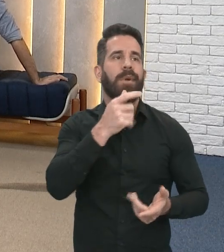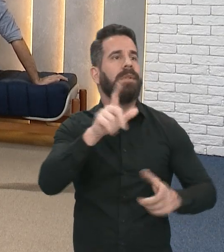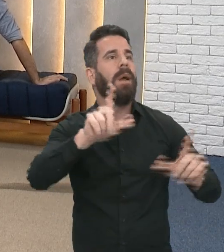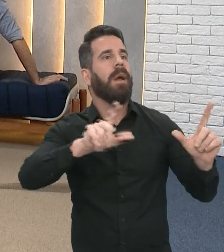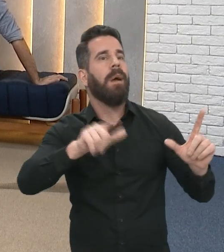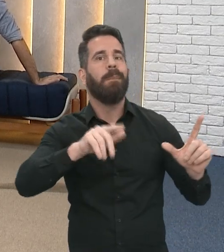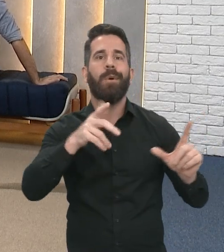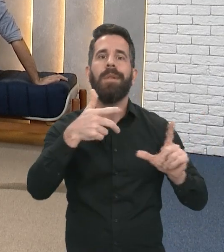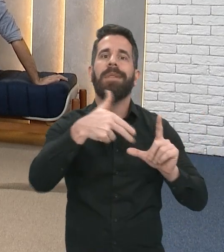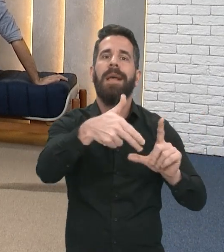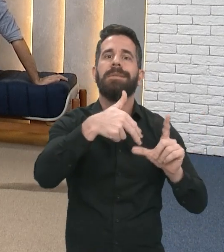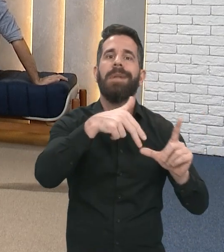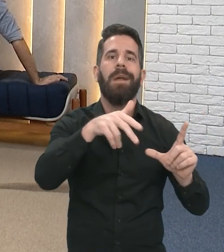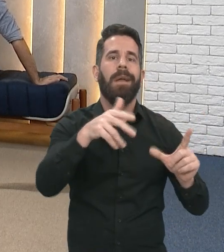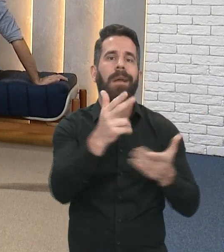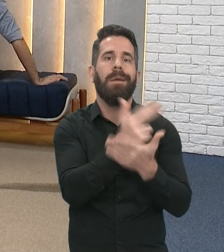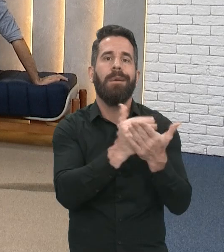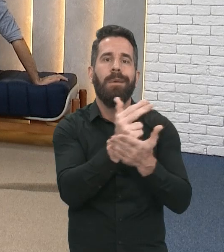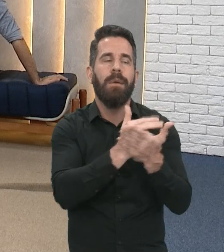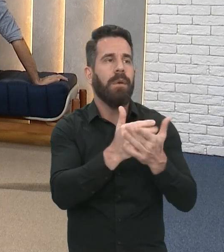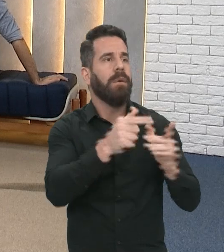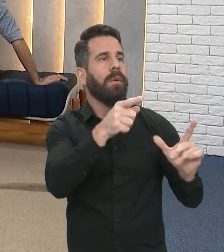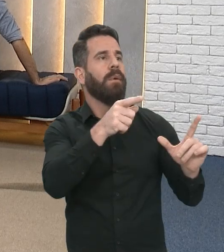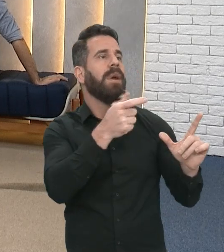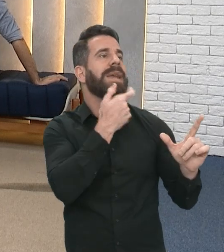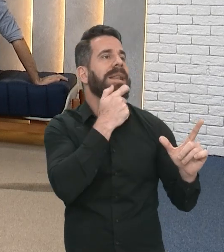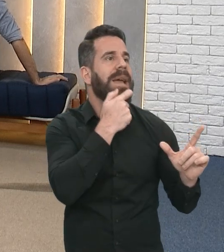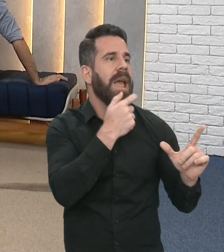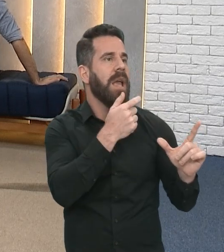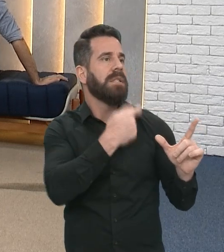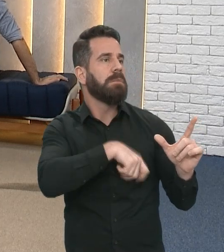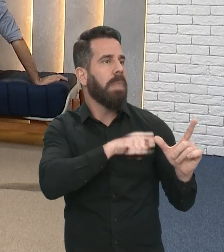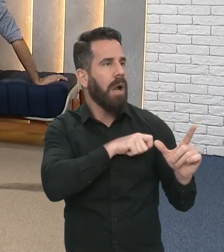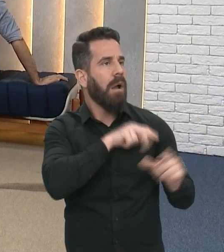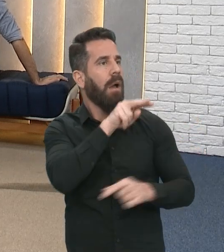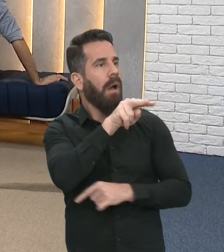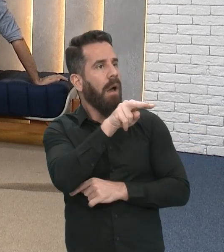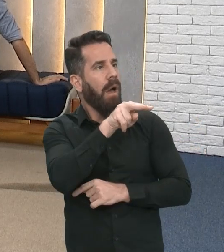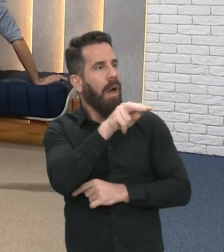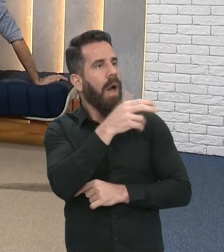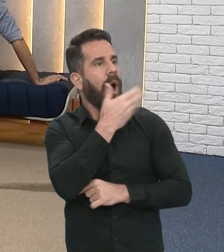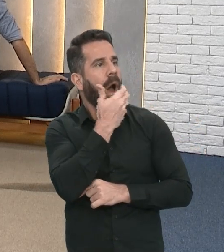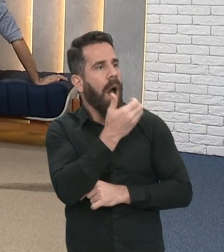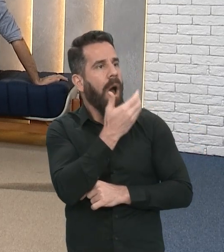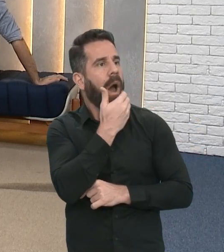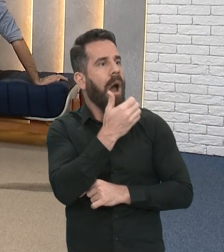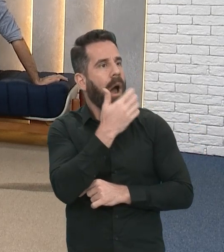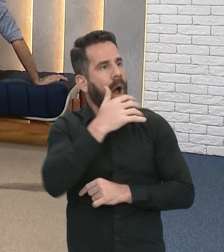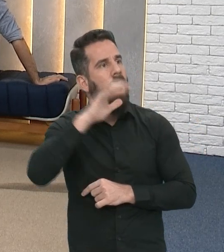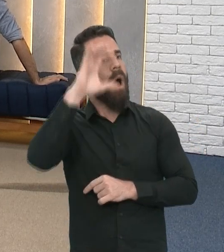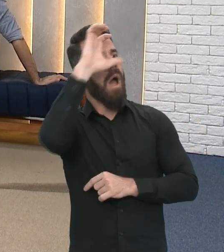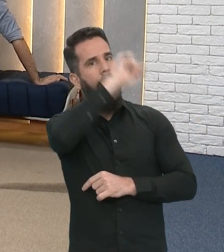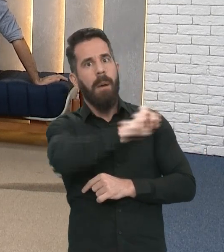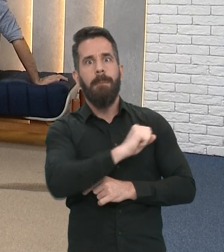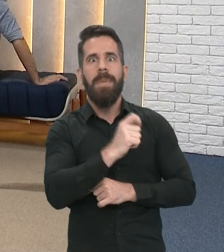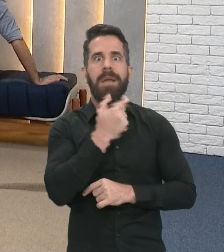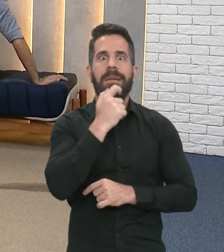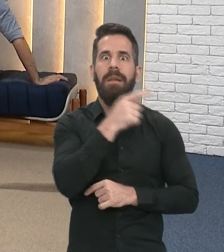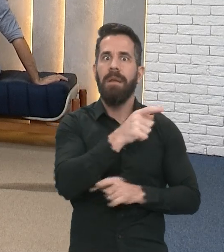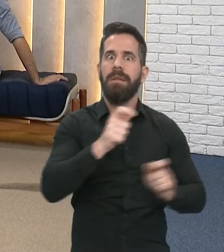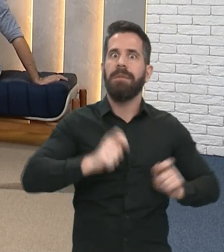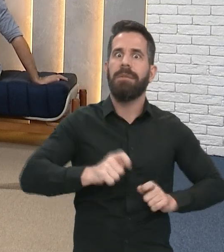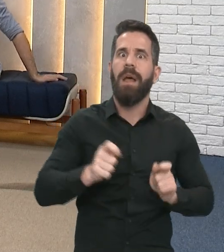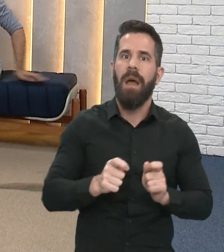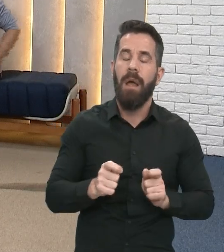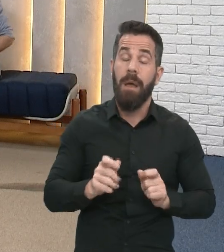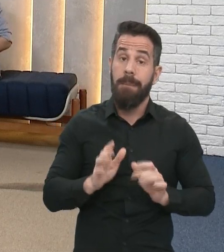inglesa, com uma língua espanhola, por exemplo. Porque na primeira infância também é mais fácil de assimilar tudo isso. Agora, aí é que